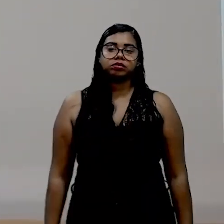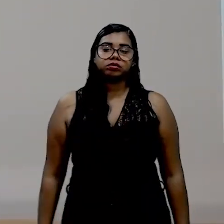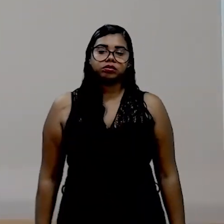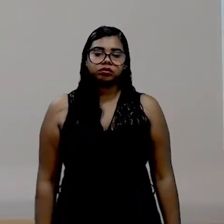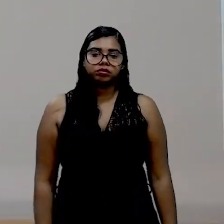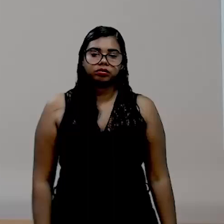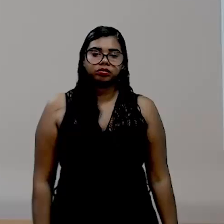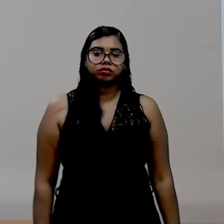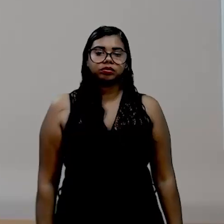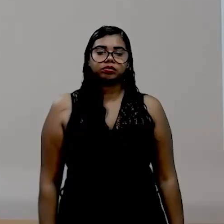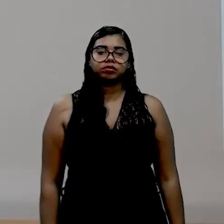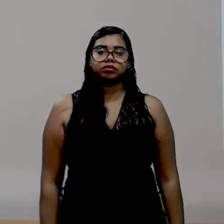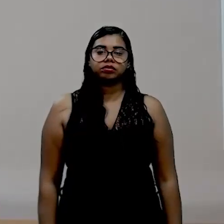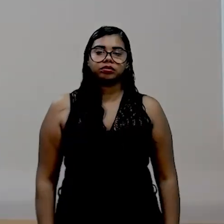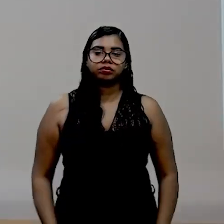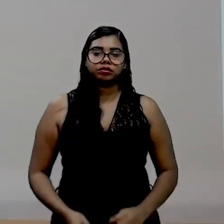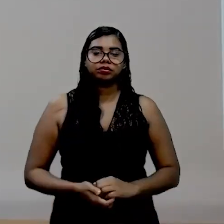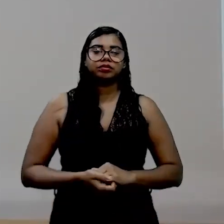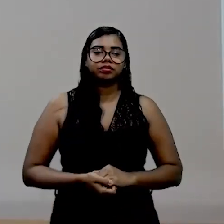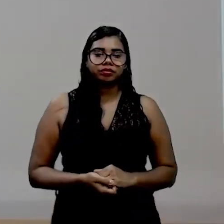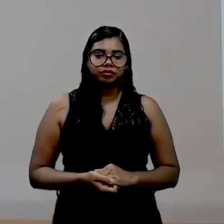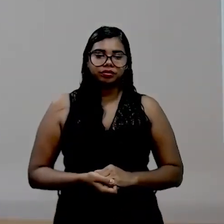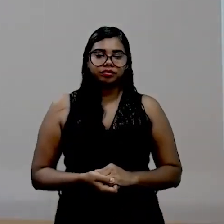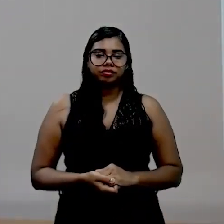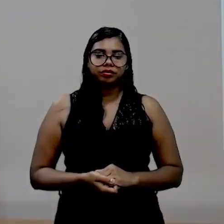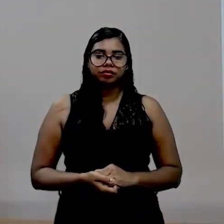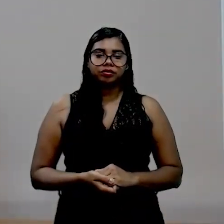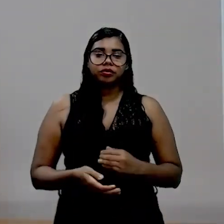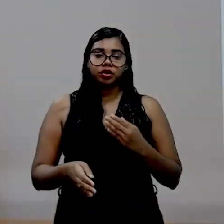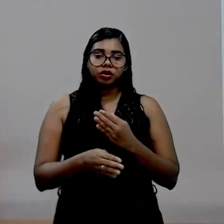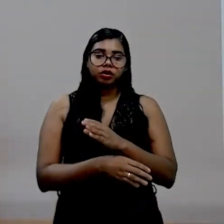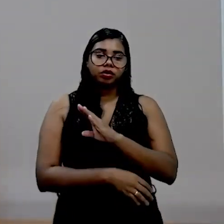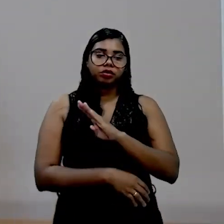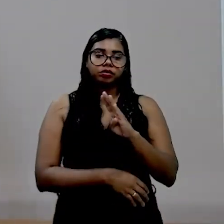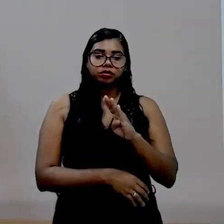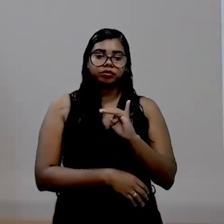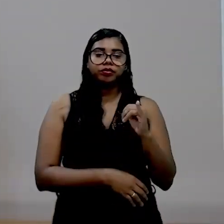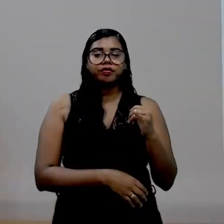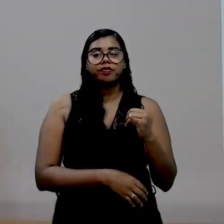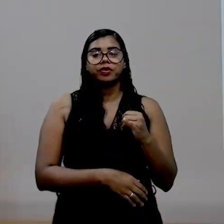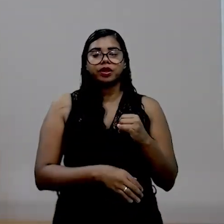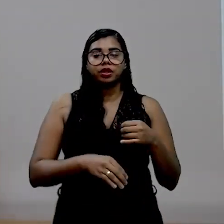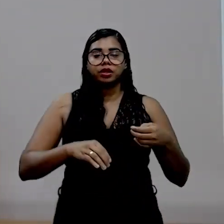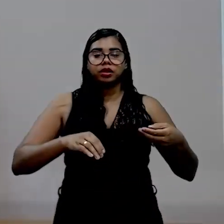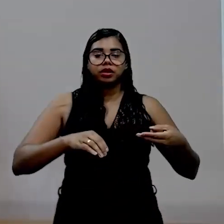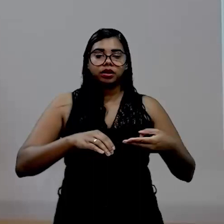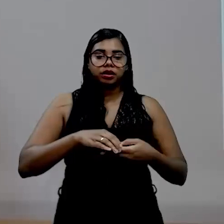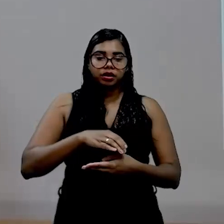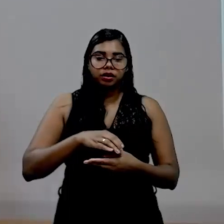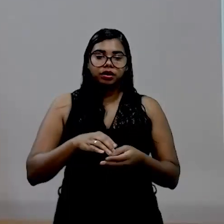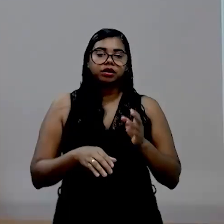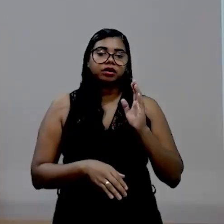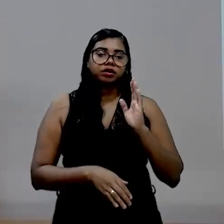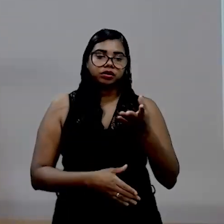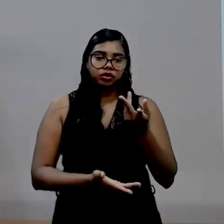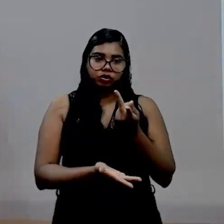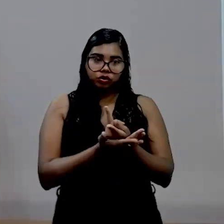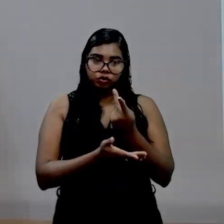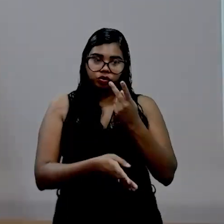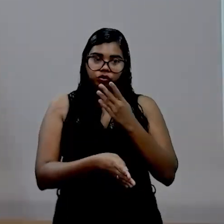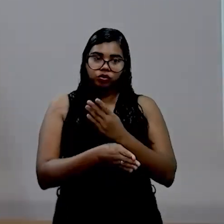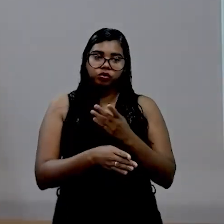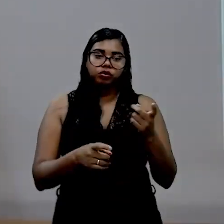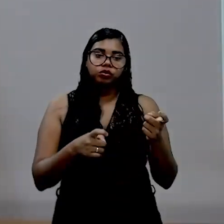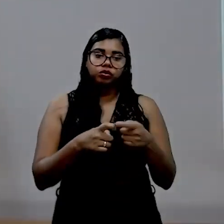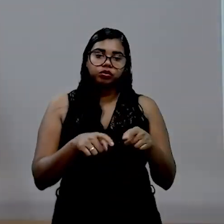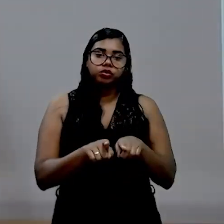a ressonância vem antes da biópsia? Antes da biópsia. Porque você com a ressonância, você direciona a biópsia para aqueles locais onde